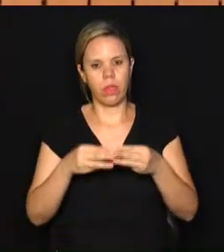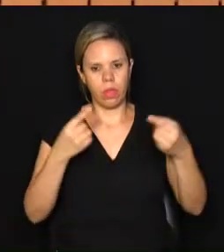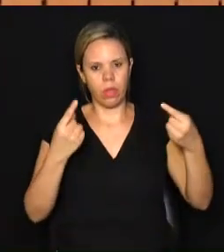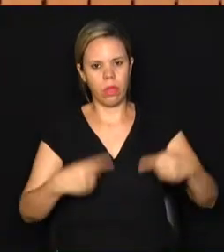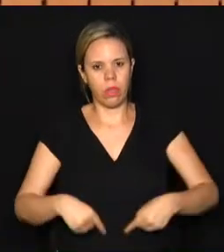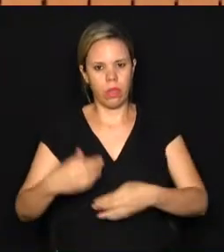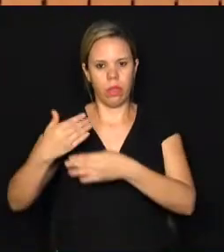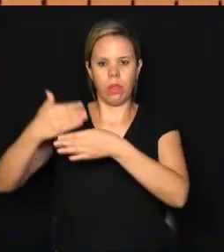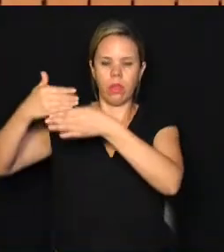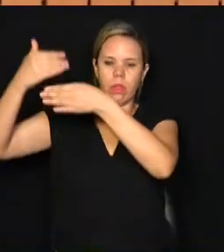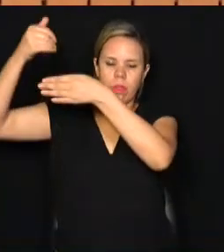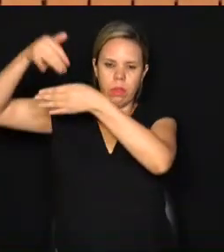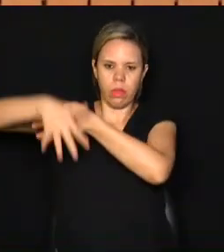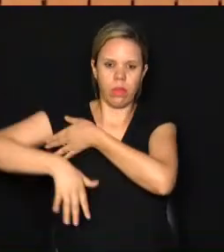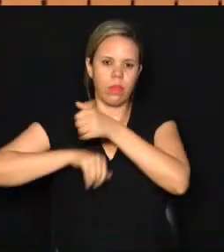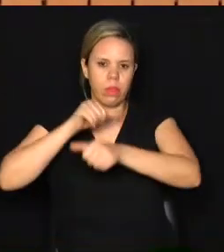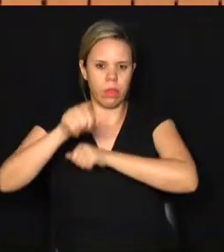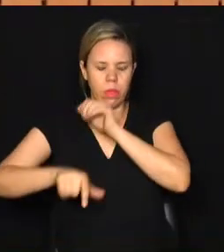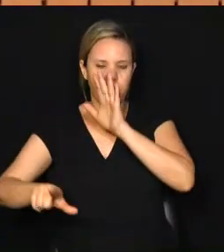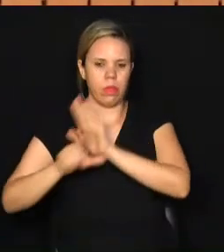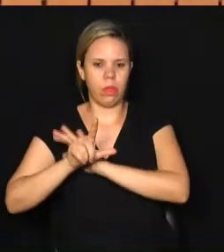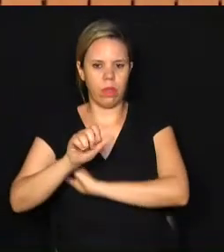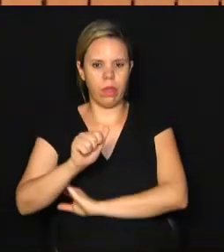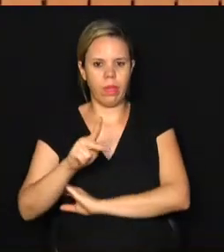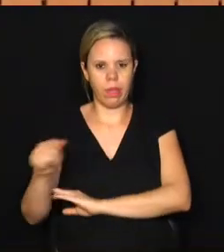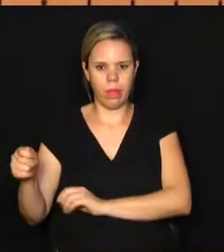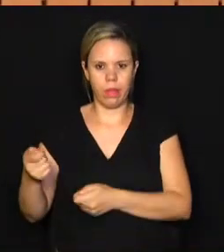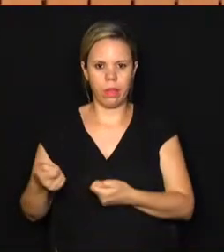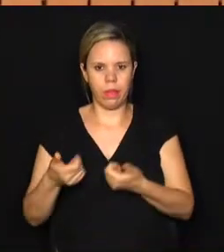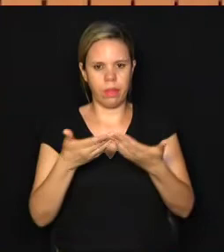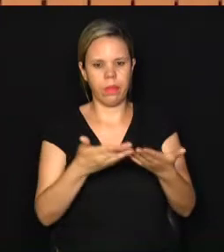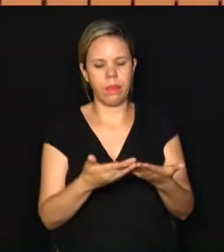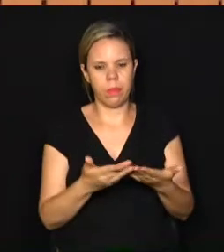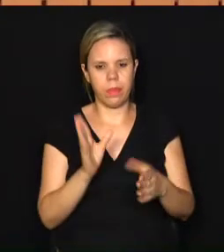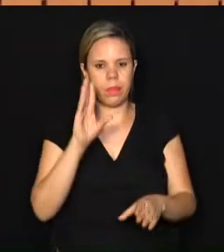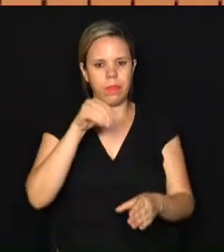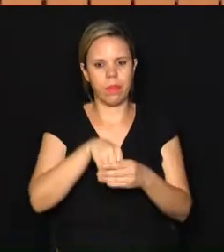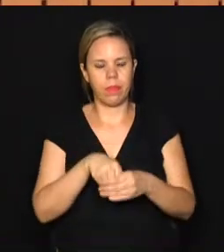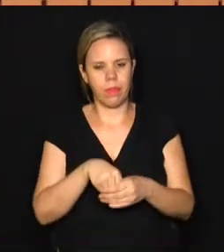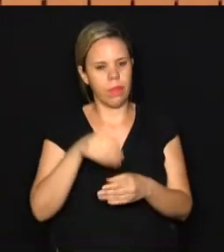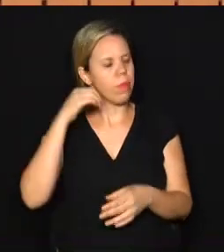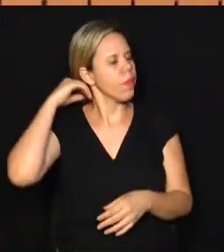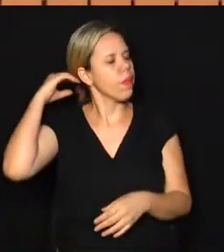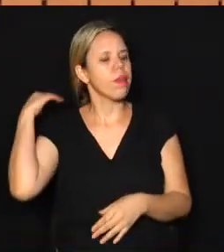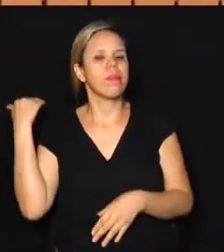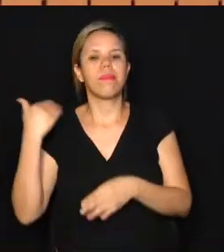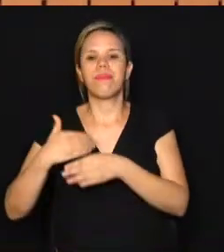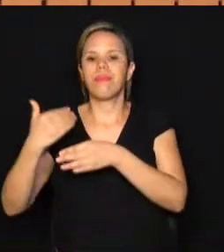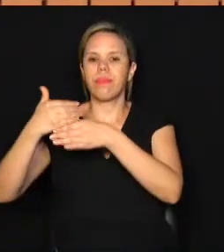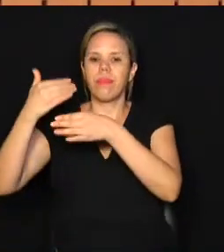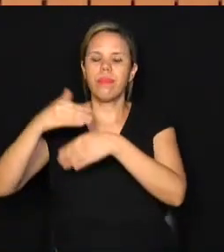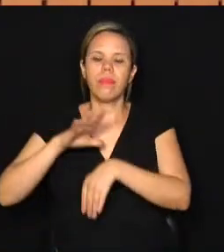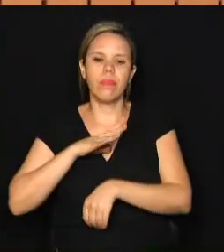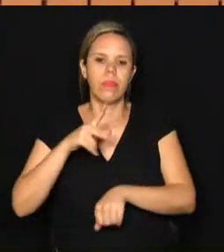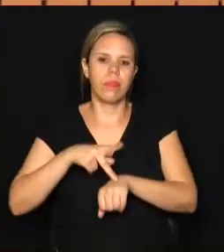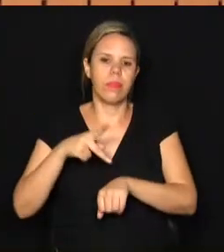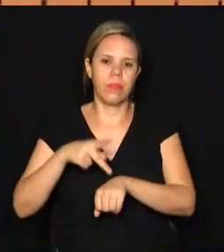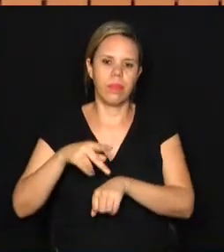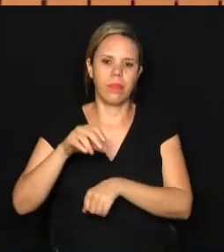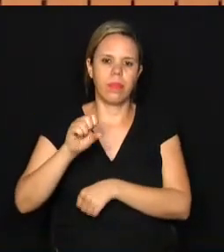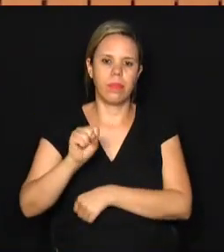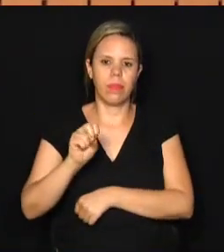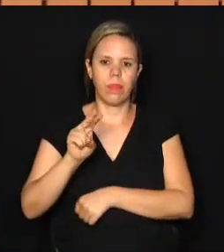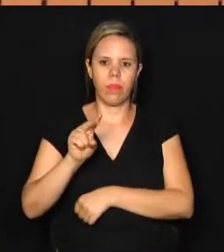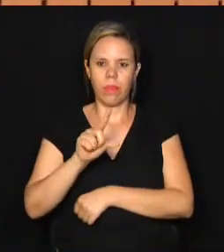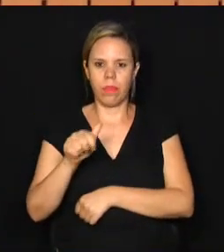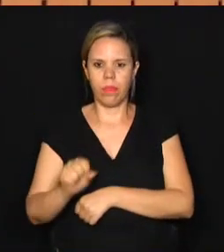barragem. Houve alteração da lei da APA para favorecer indiretamente a instalação de barragens, Pedreira e a de Sousas.